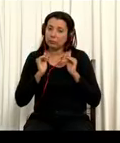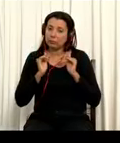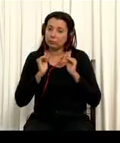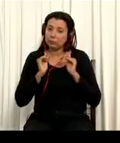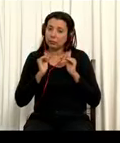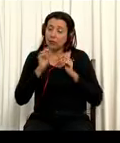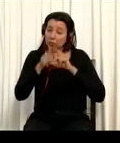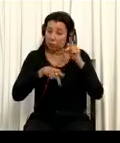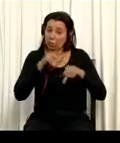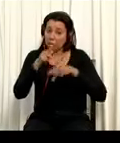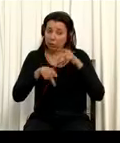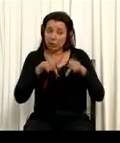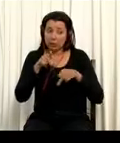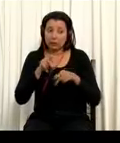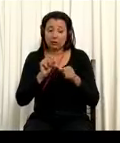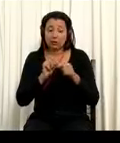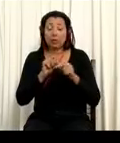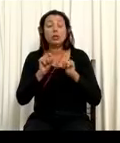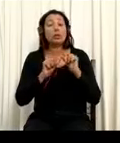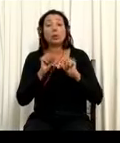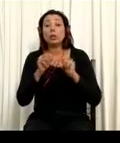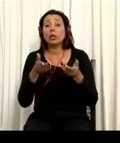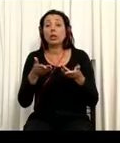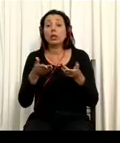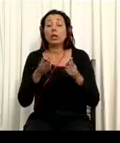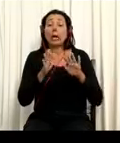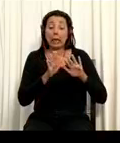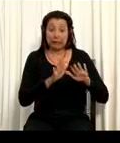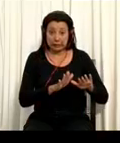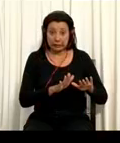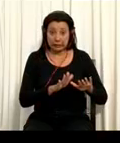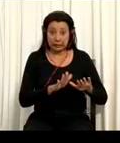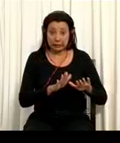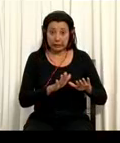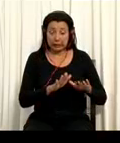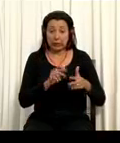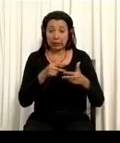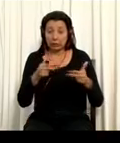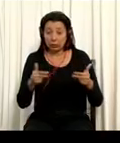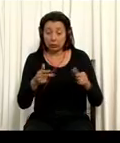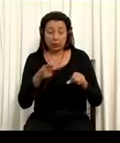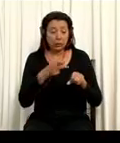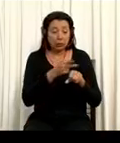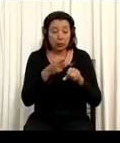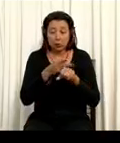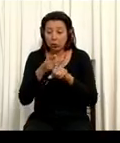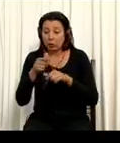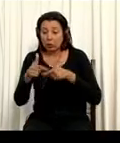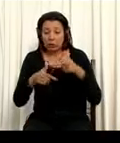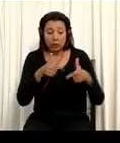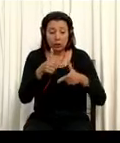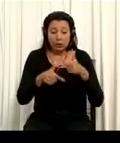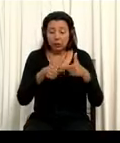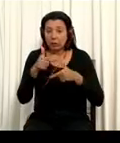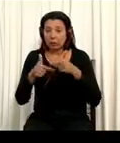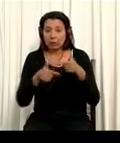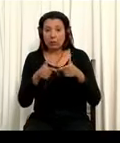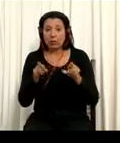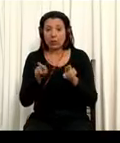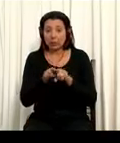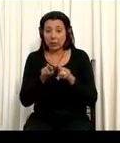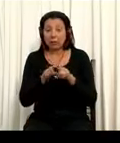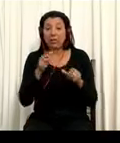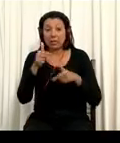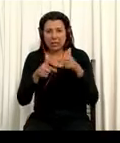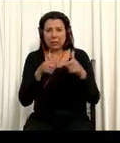para a população. Faz com que acirre a concorrência pela busca de empregos e empregos